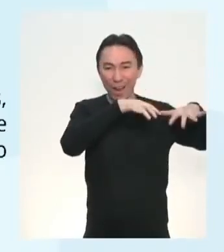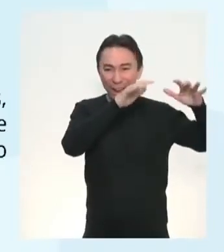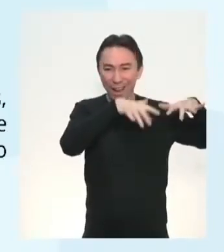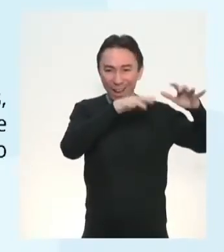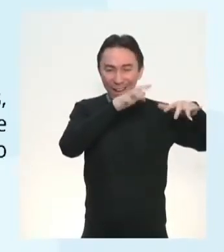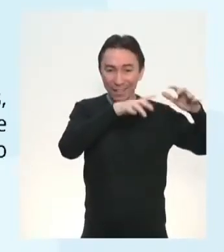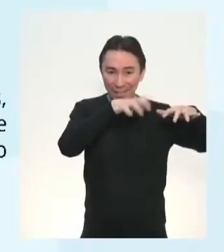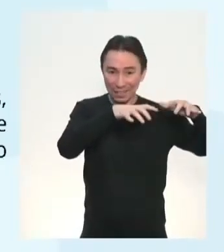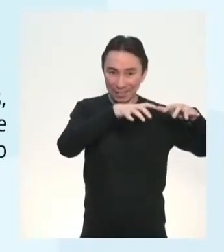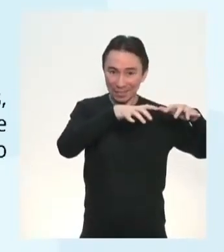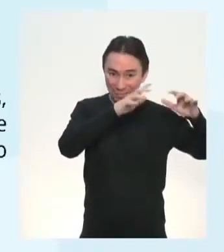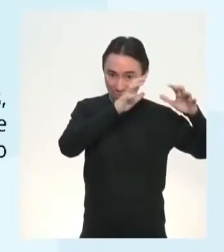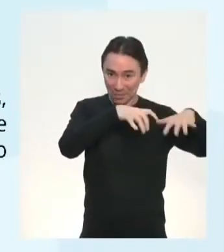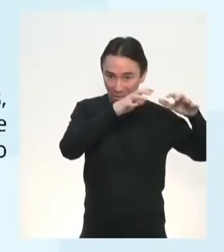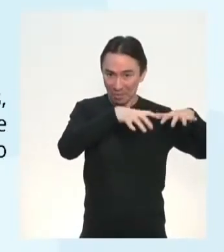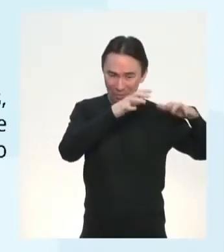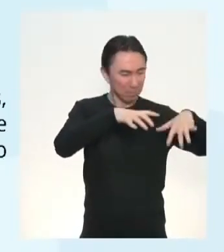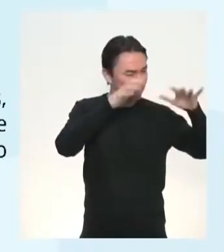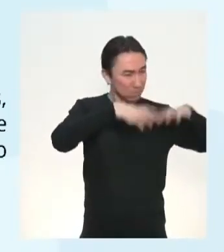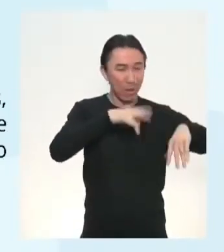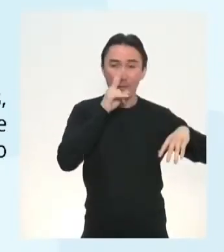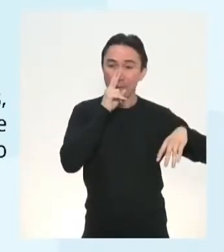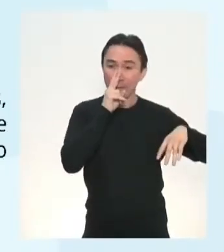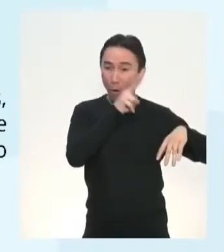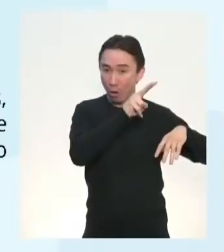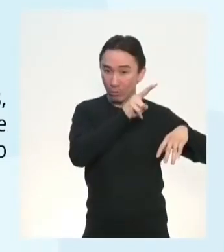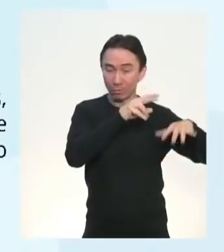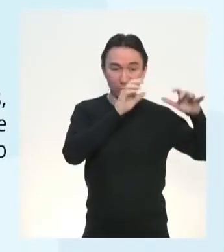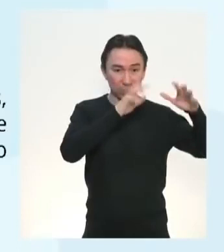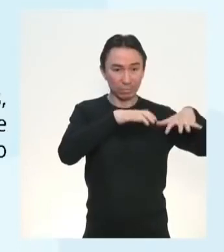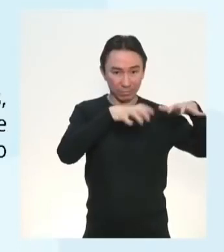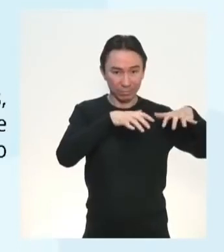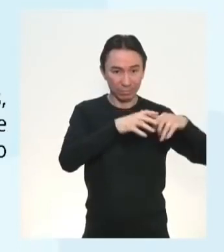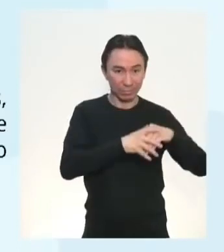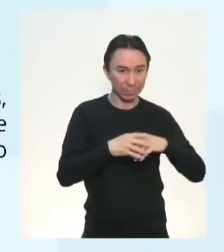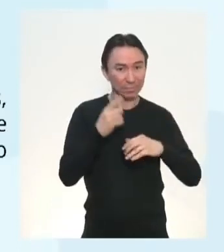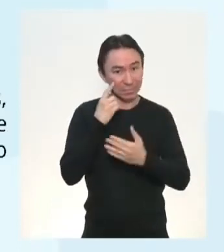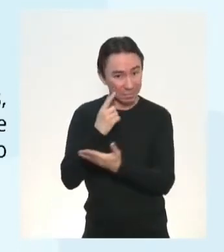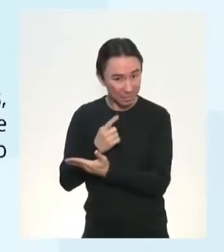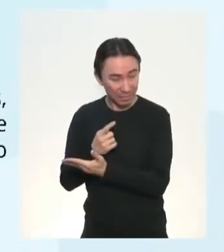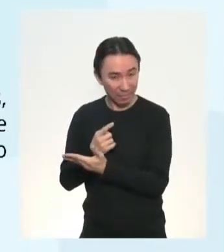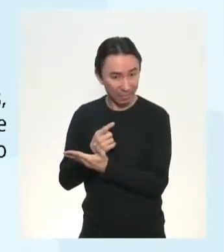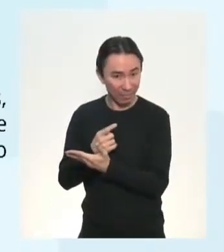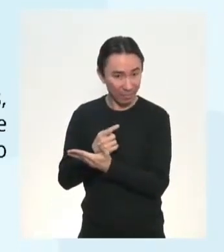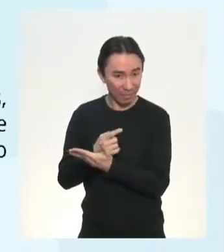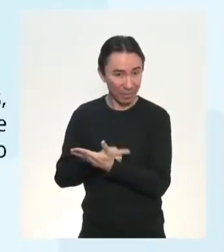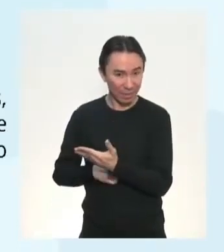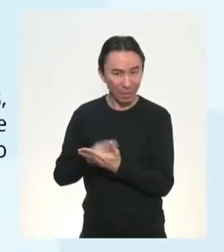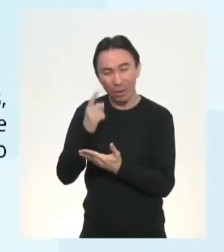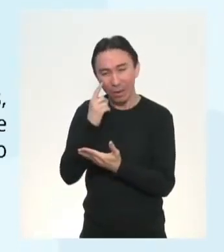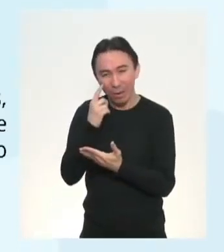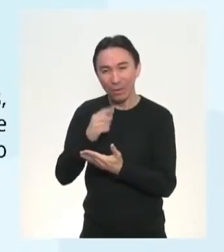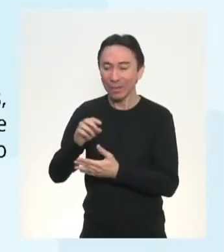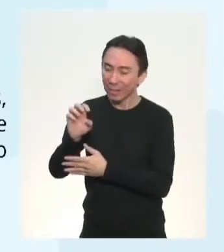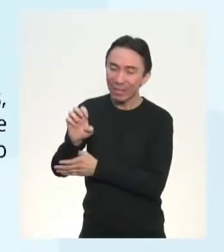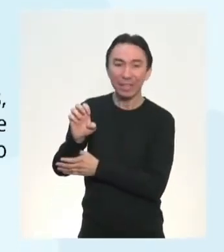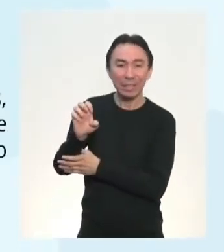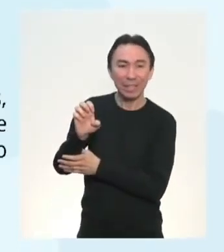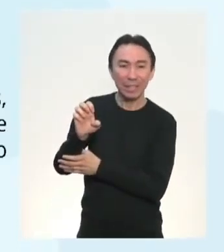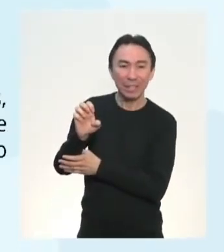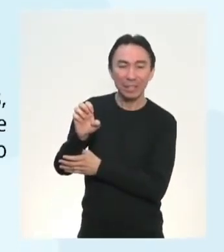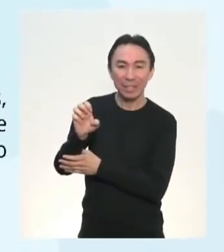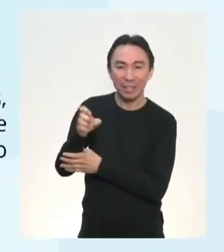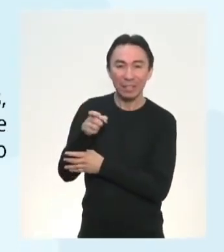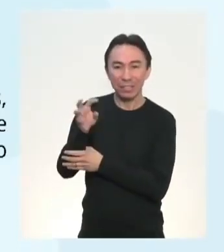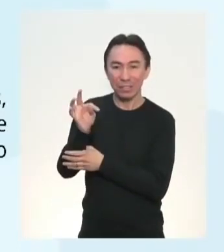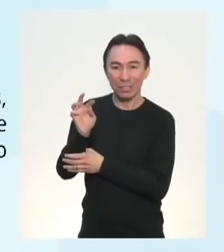Chuvas intensas, tá? Então, o número de eventos de precipitação extrema, que está relacionado lá com a